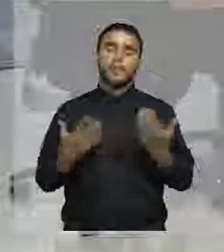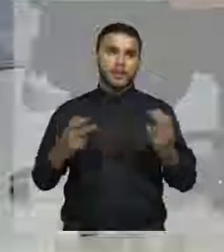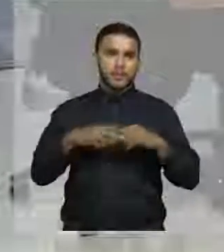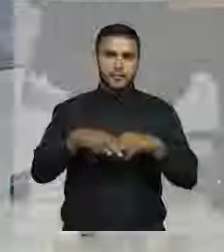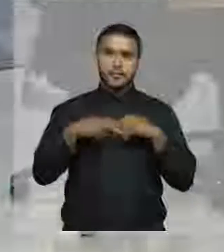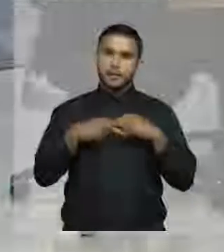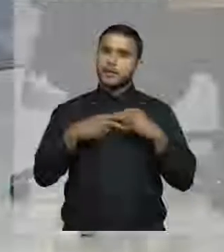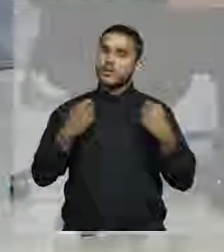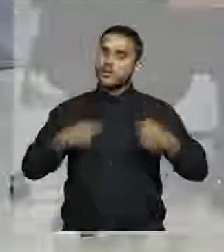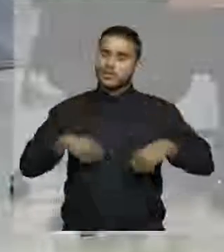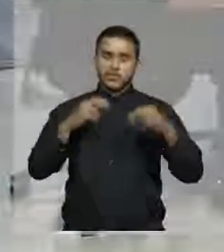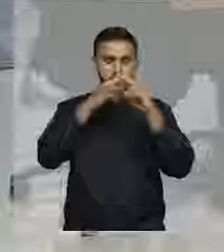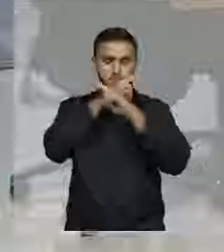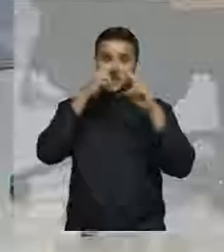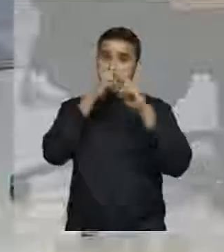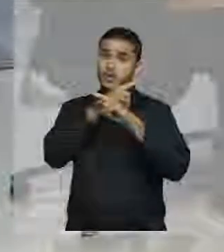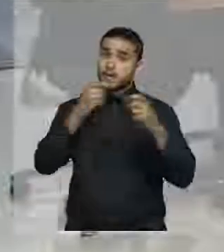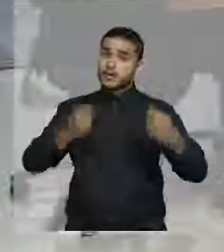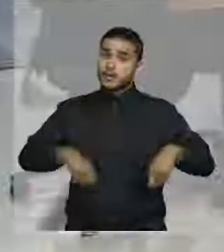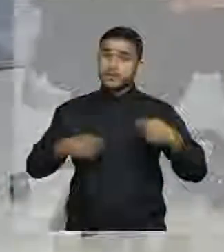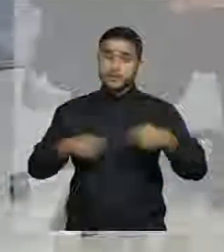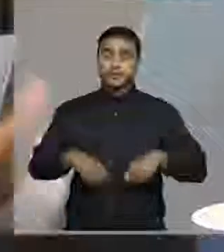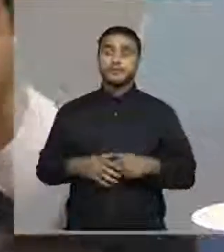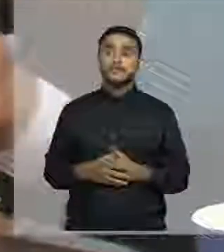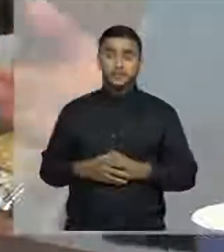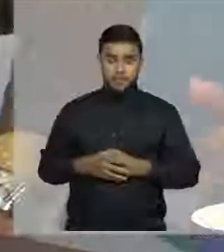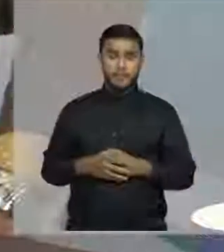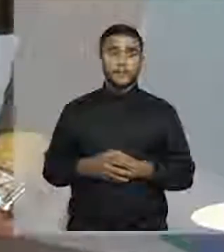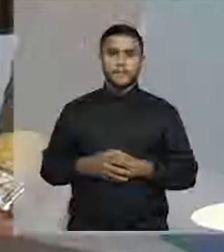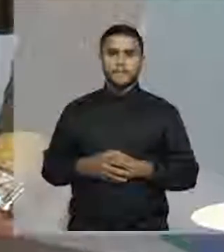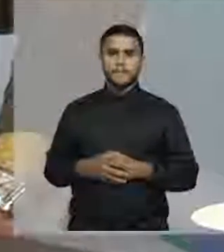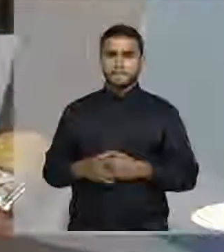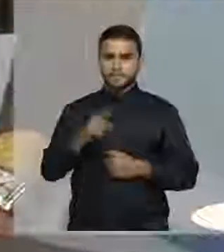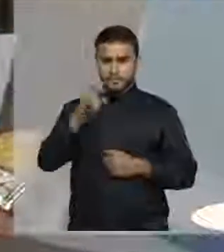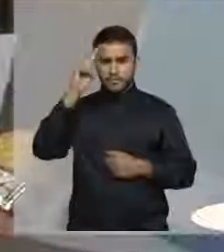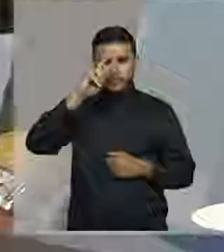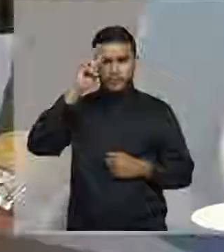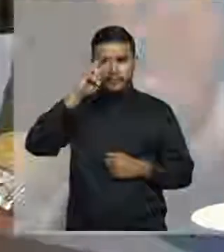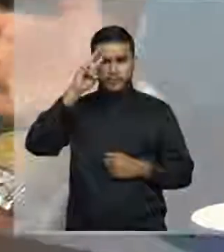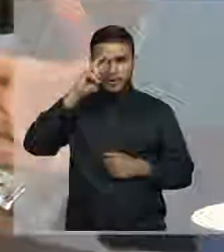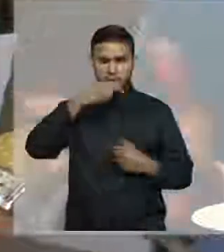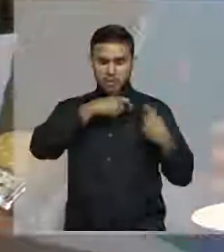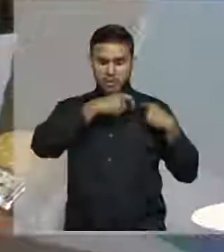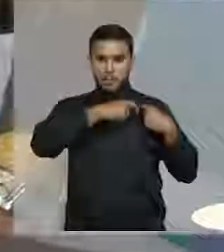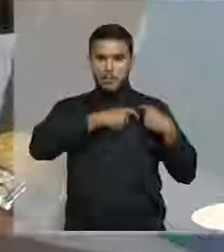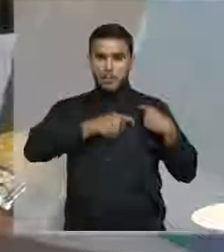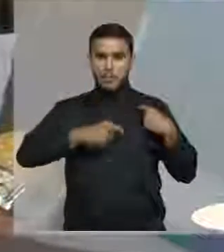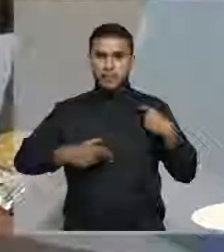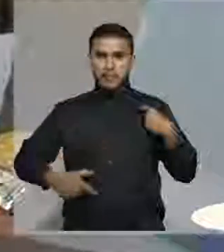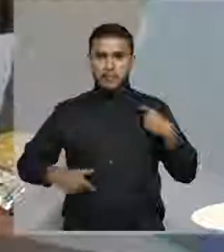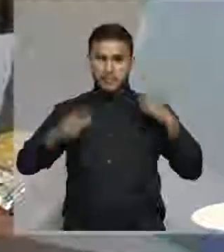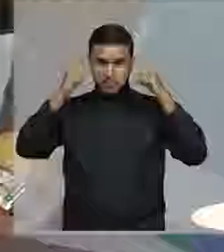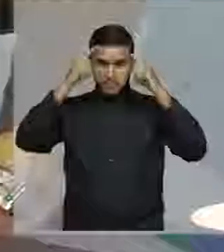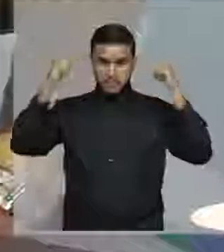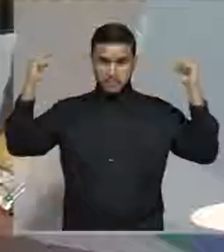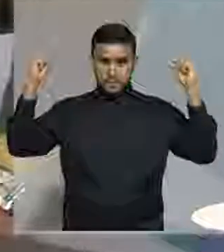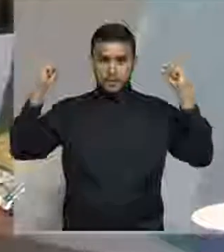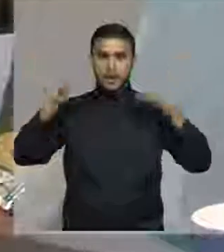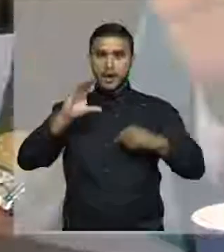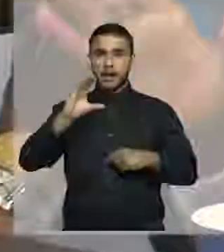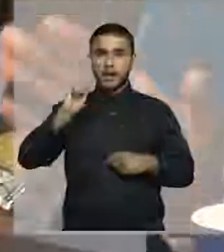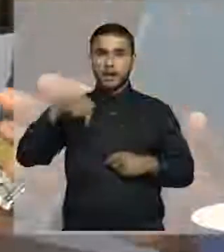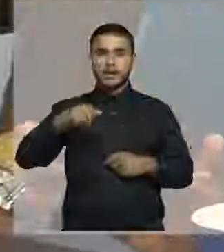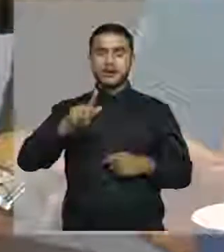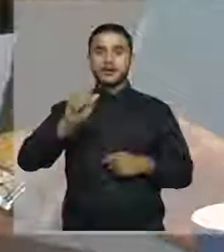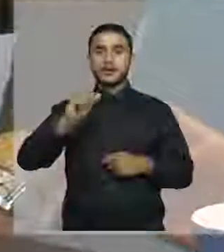ter medidas enérgicas dentre as medidas de curto prazo. Eu costumo lembrar que o cangaço dominou durante muito tempo no Nordeste e, de